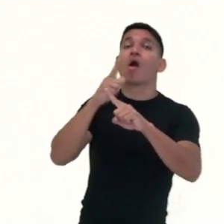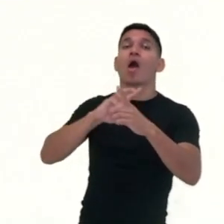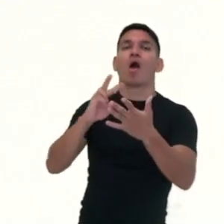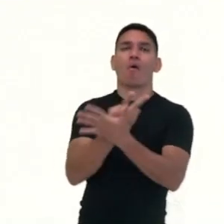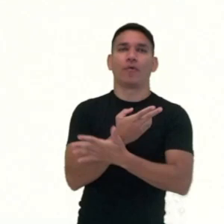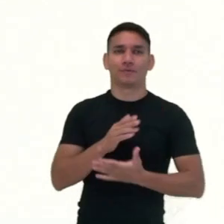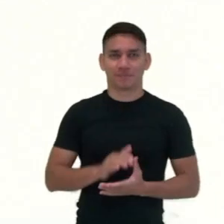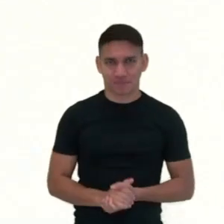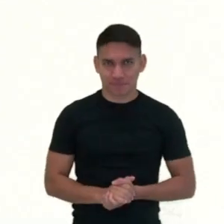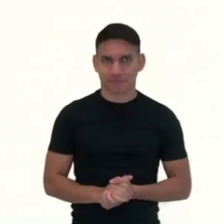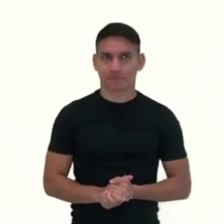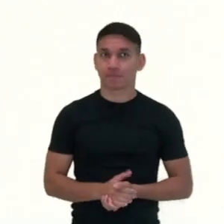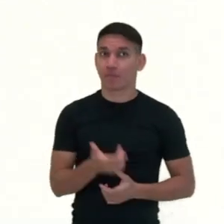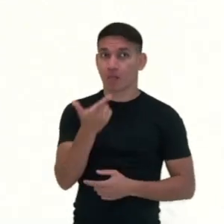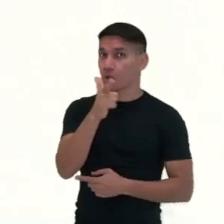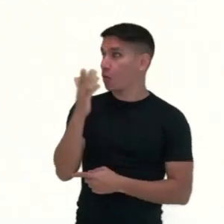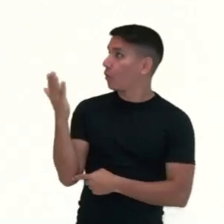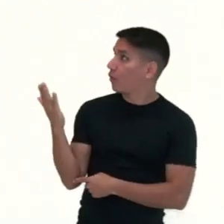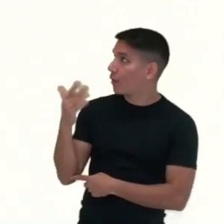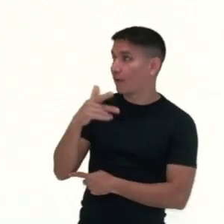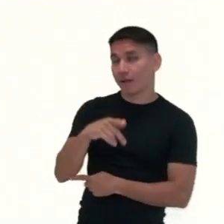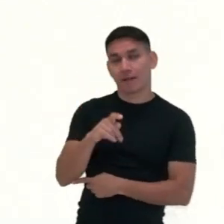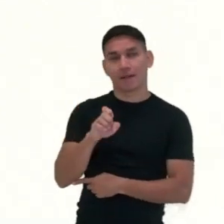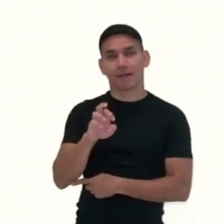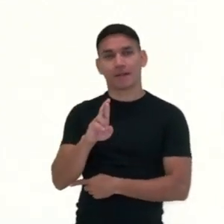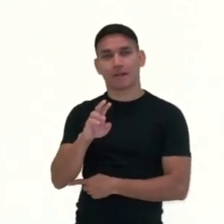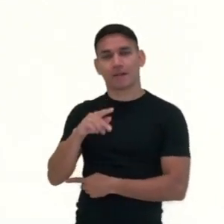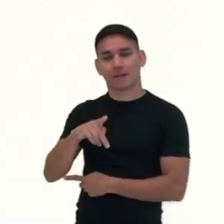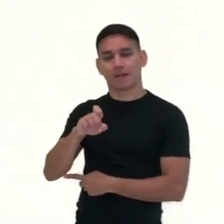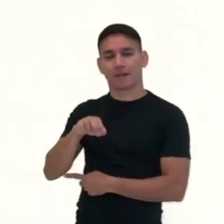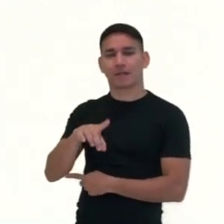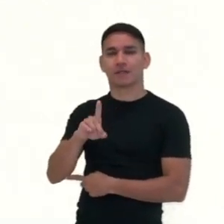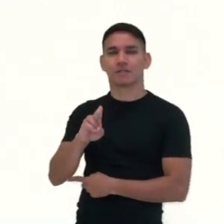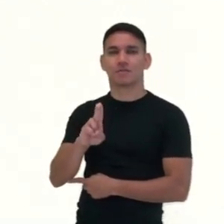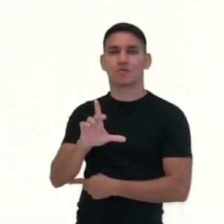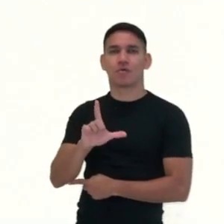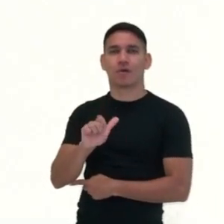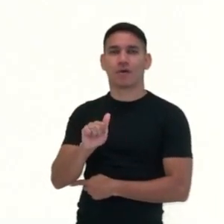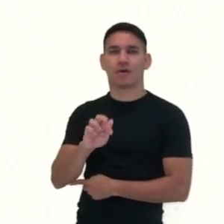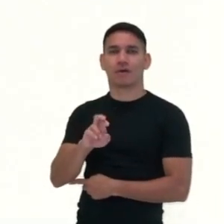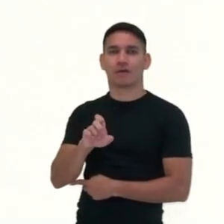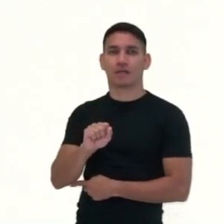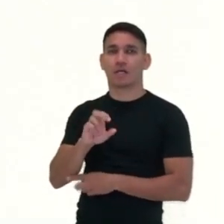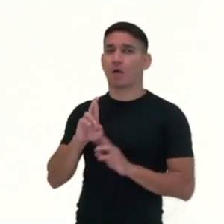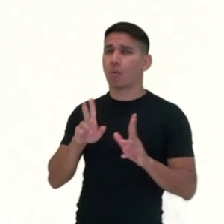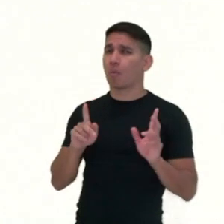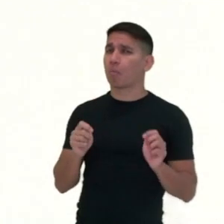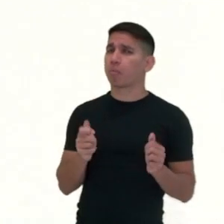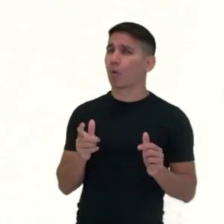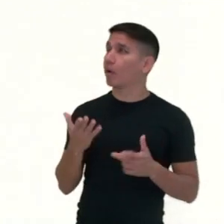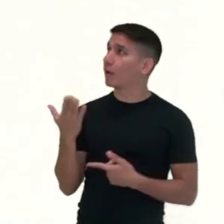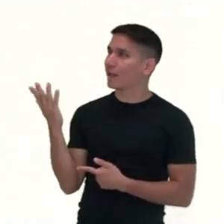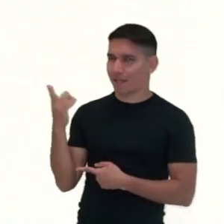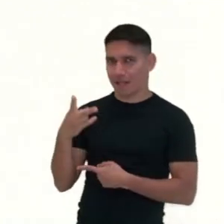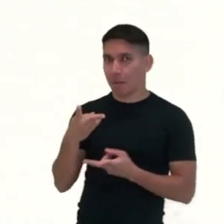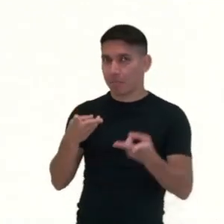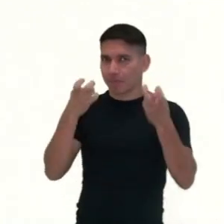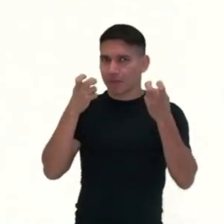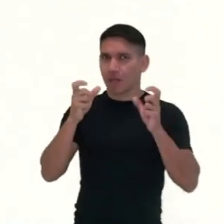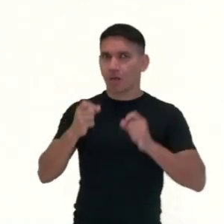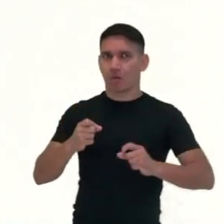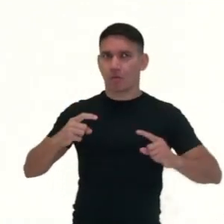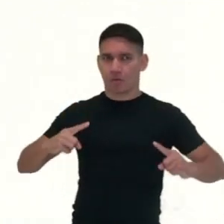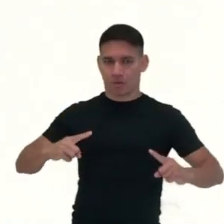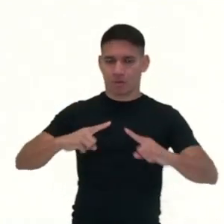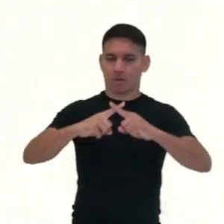aconteça. E aí nós temos as retas perpendiculares, que ela é um pouquinho diferente das concorrentes. Tá vendo que essas concorrentes, elas